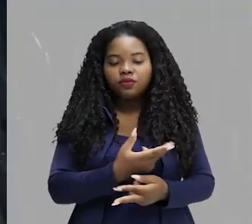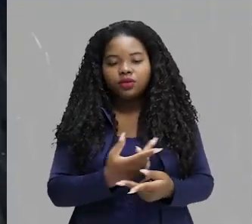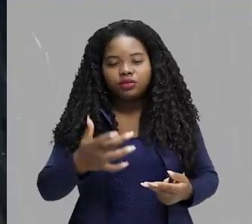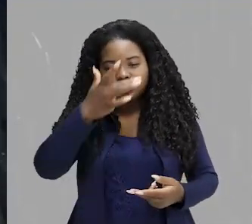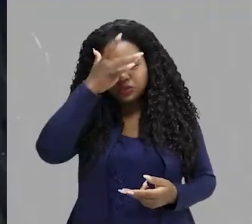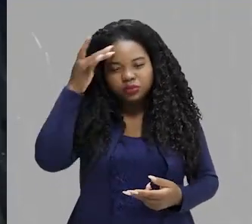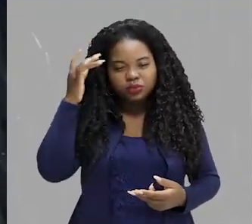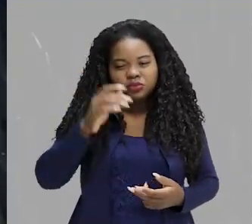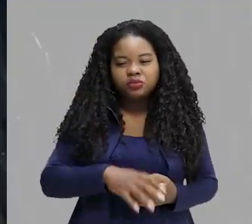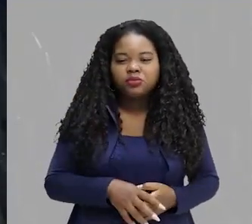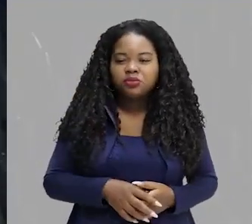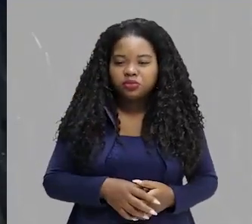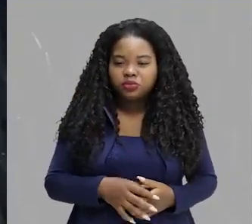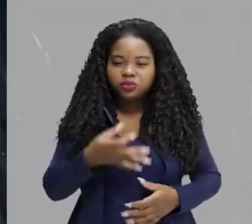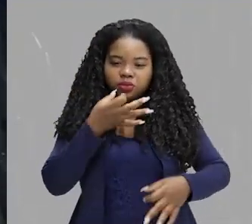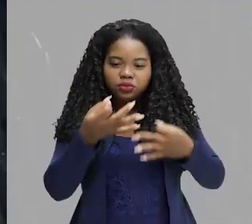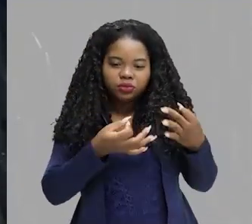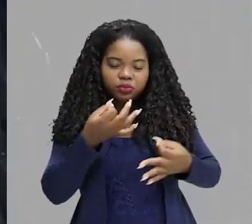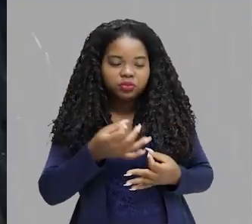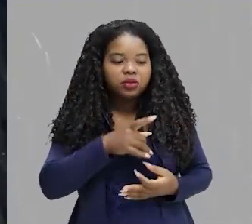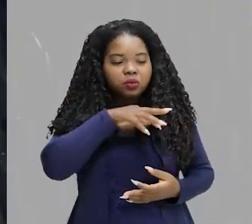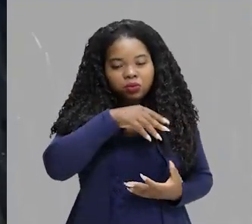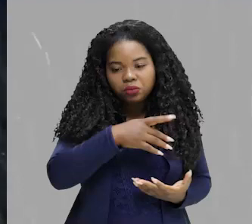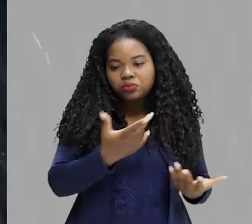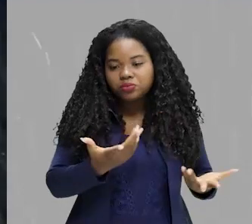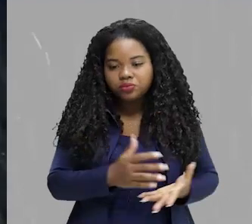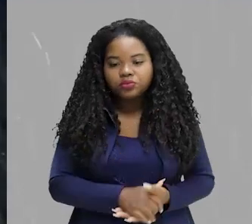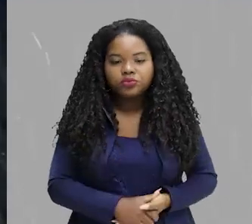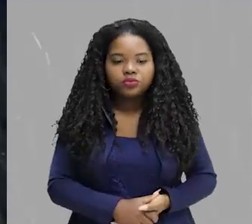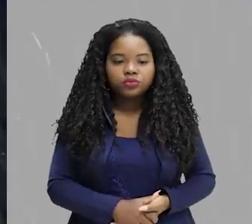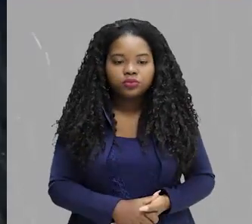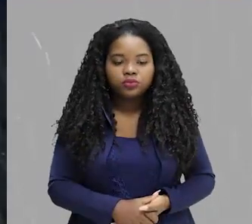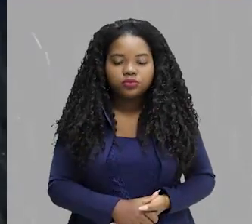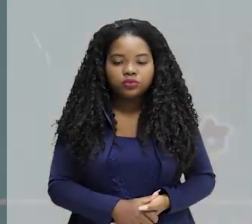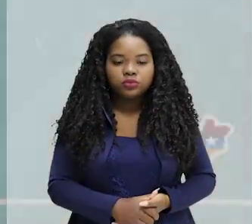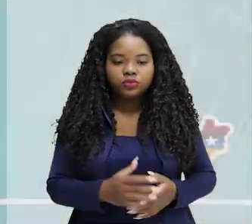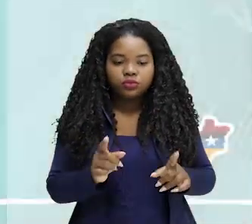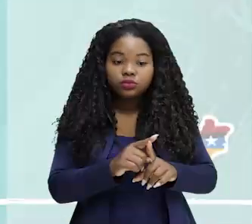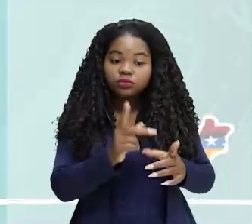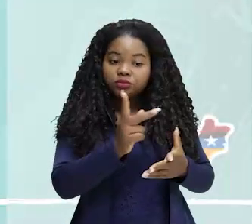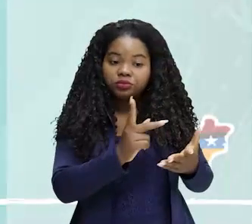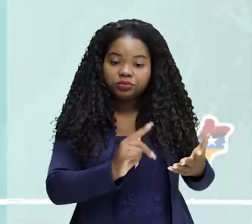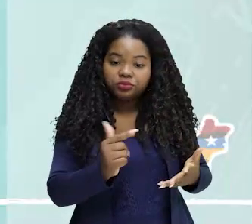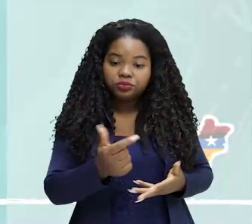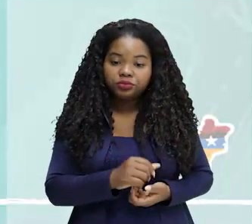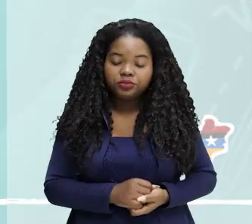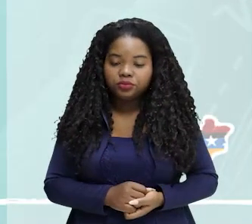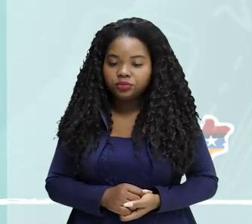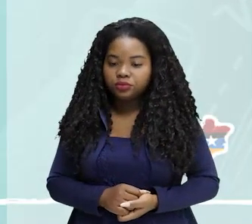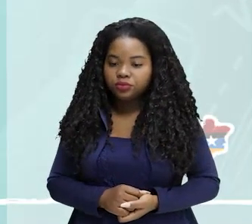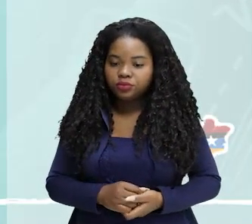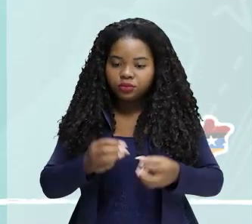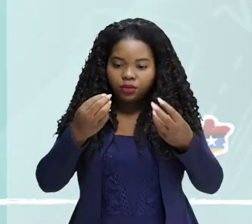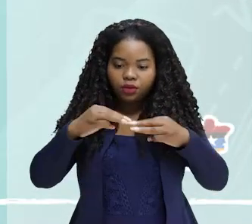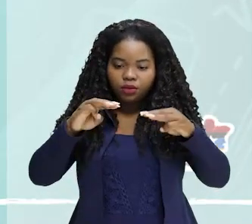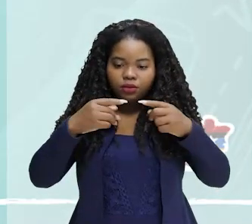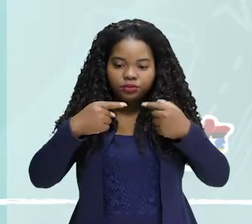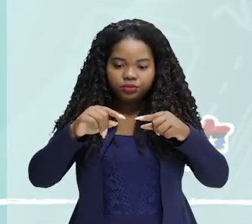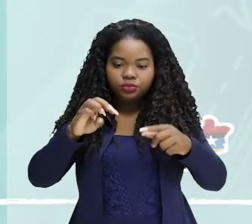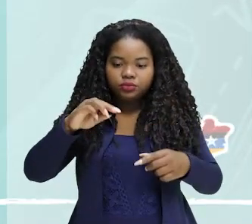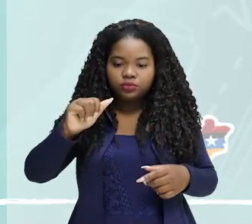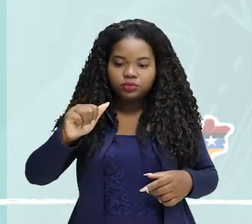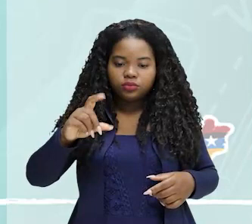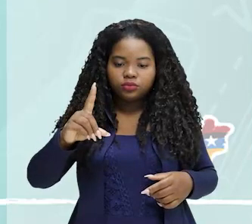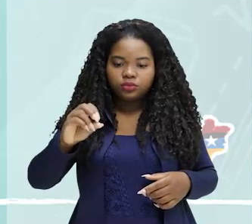em termos disso, tá? Que o inglês não é a língua materna. Também já foi citado um fragmento de uma música da Madonna, que